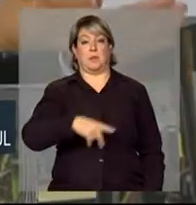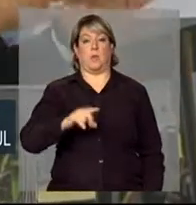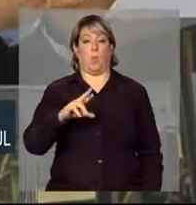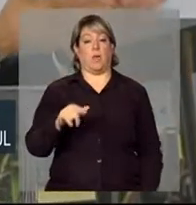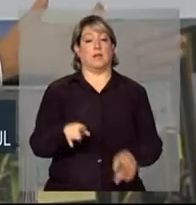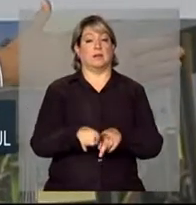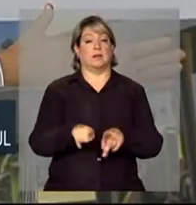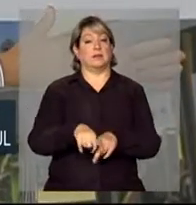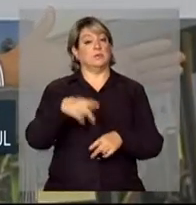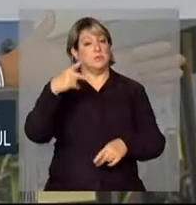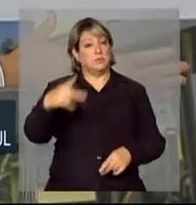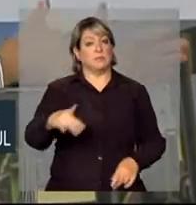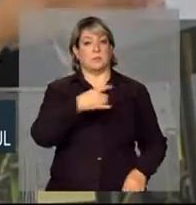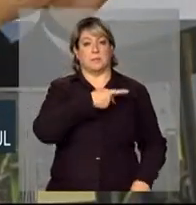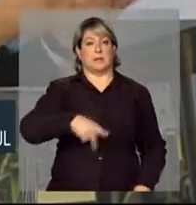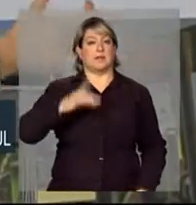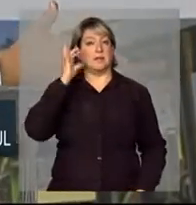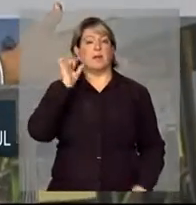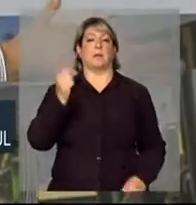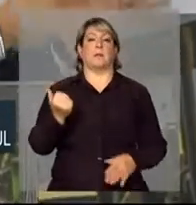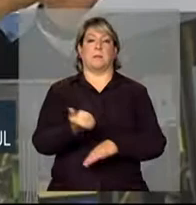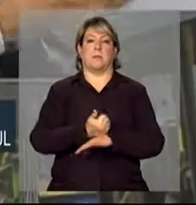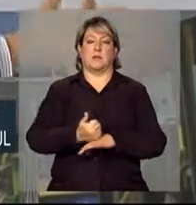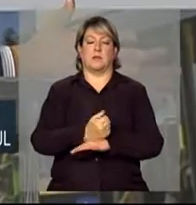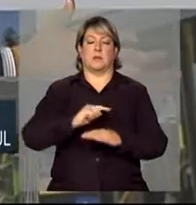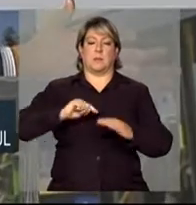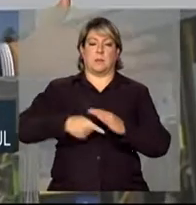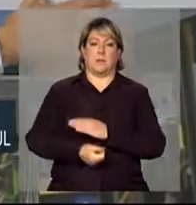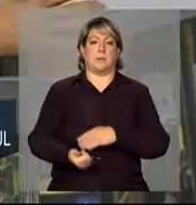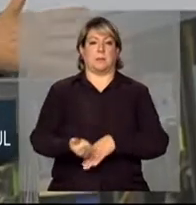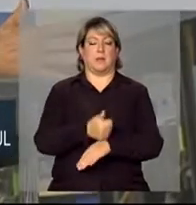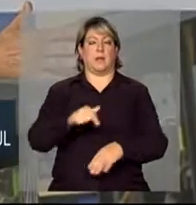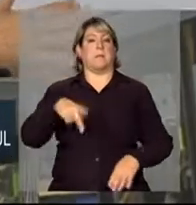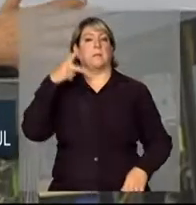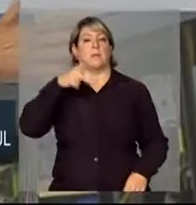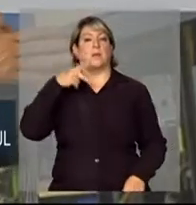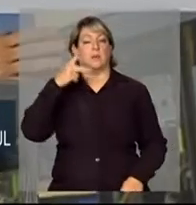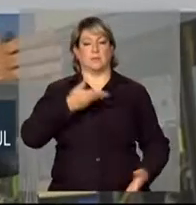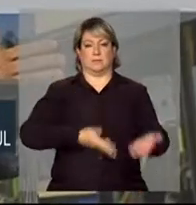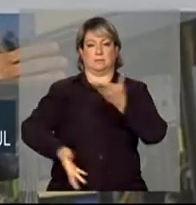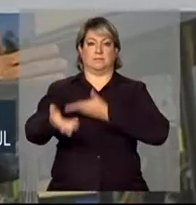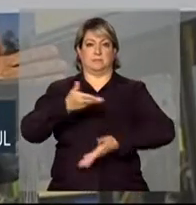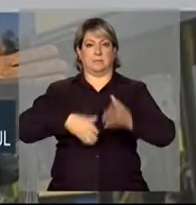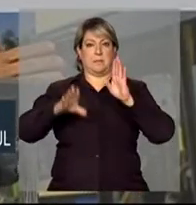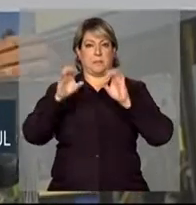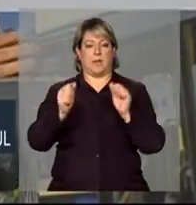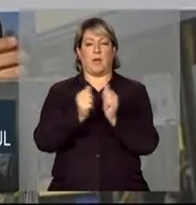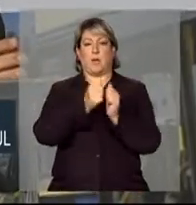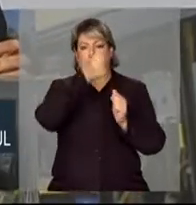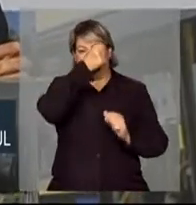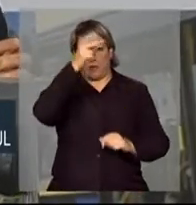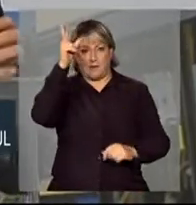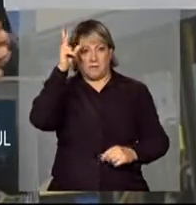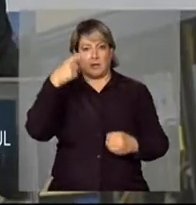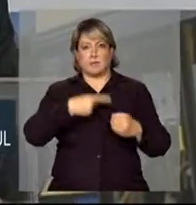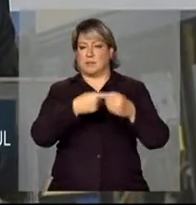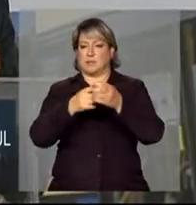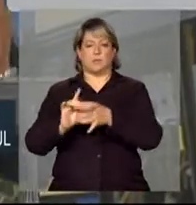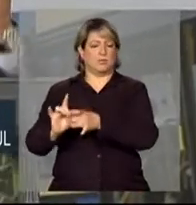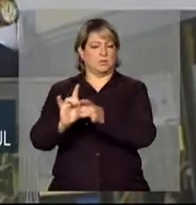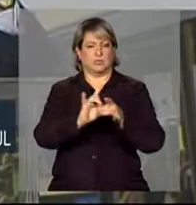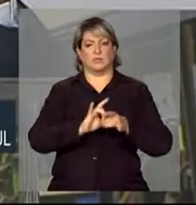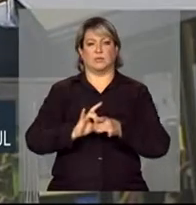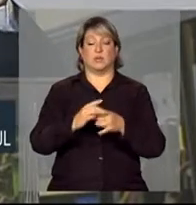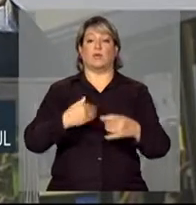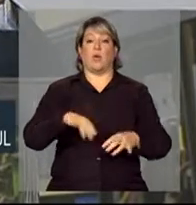que aperfeiçoou, aprofundou e requalificou essa política de relacionamento com os prefeitos. Nós organizamos,